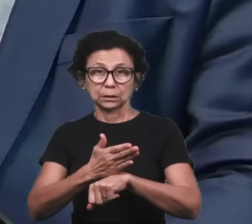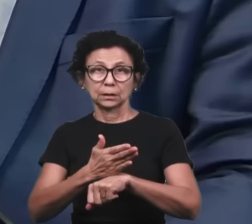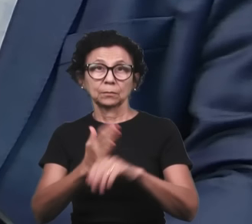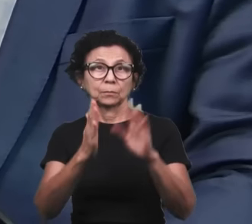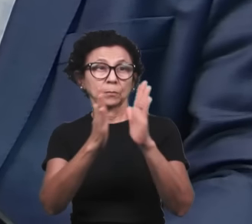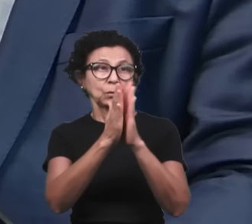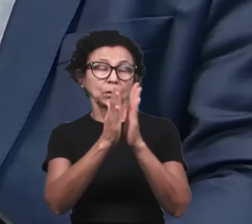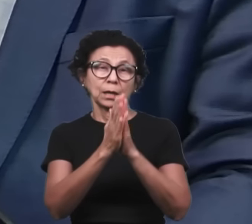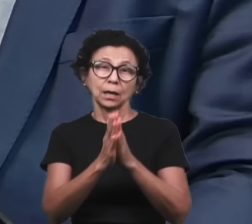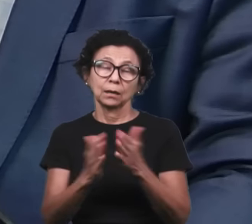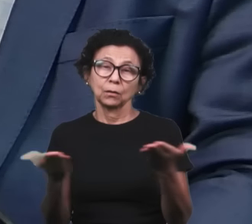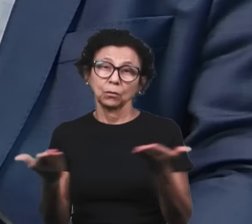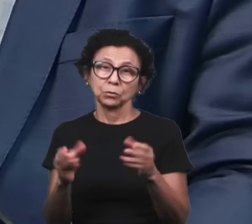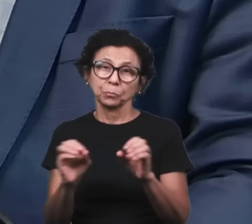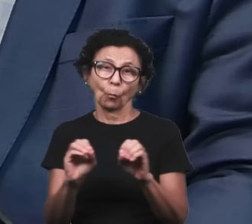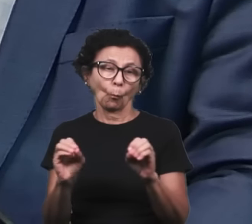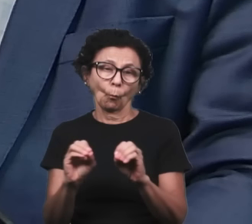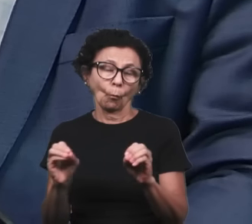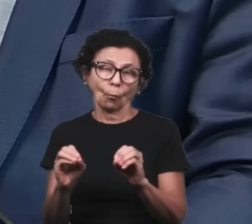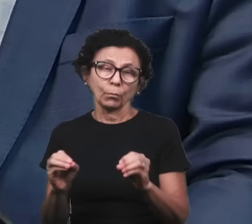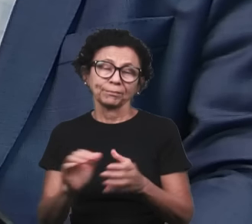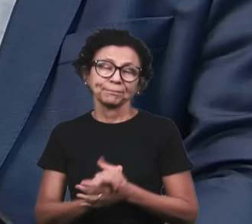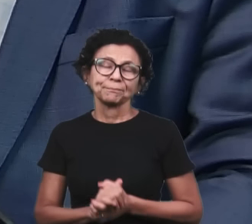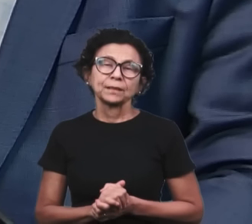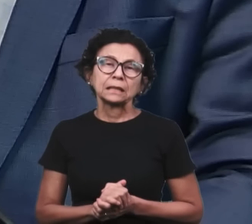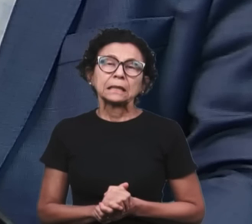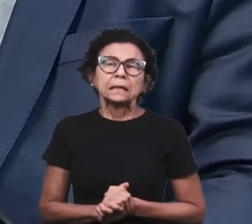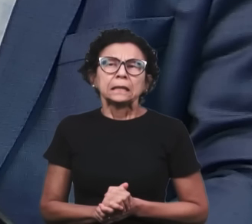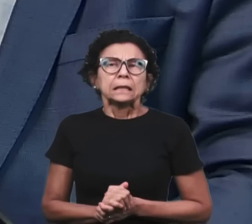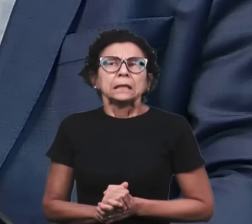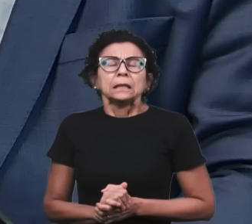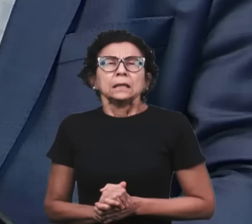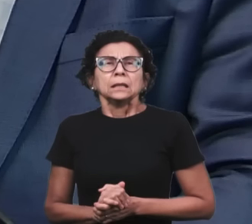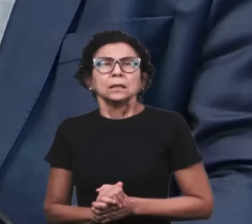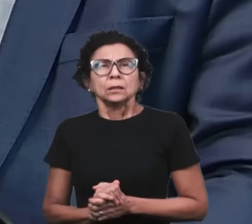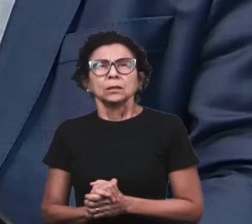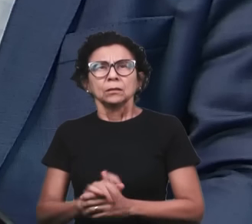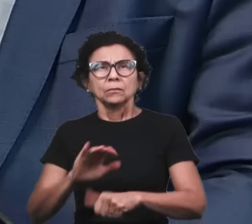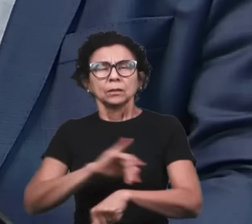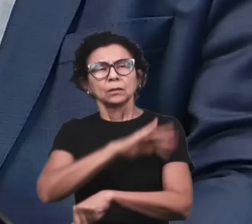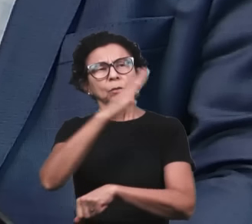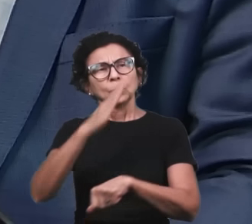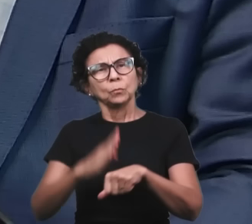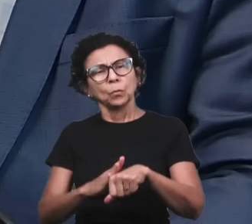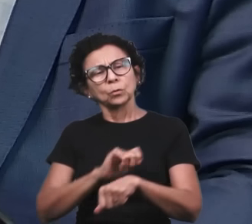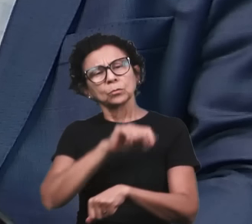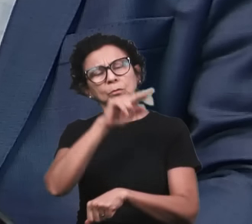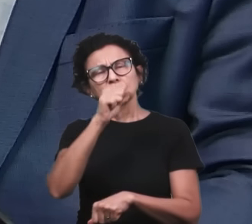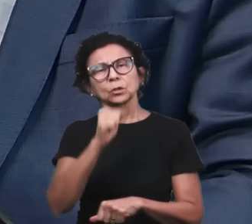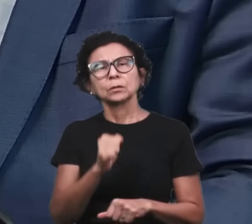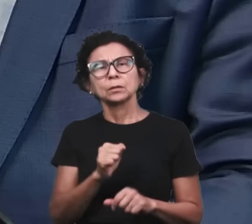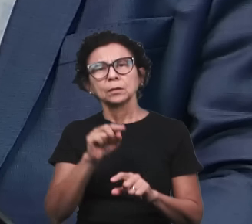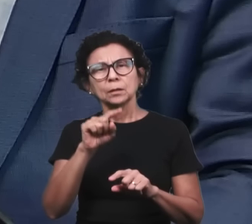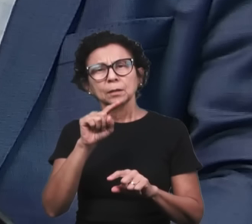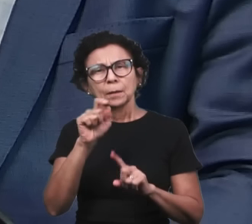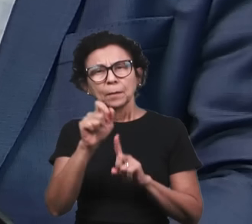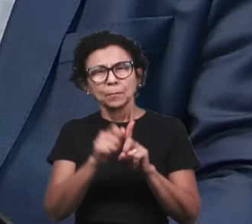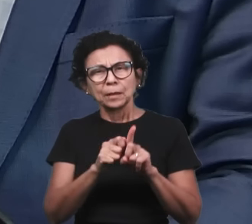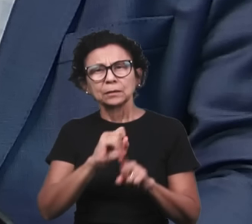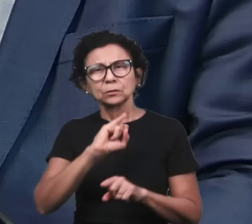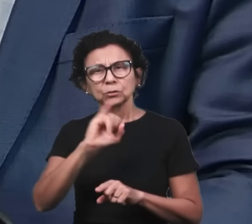A cidade cresceu. E nós fomos a um monte. E era mês de julho. Estava muito